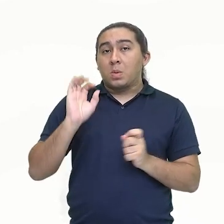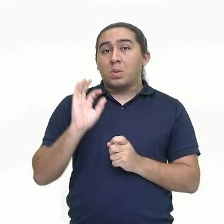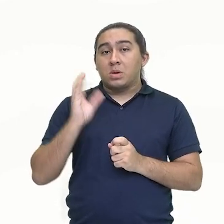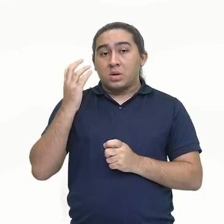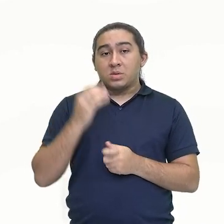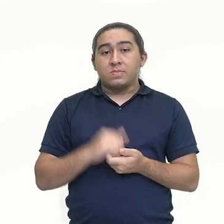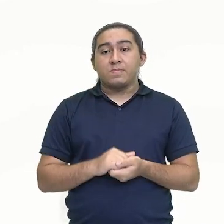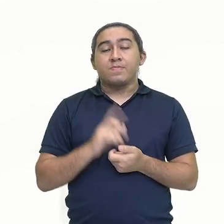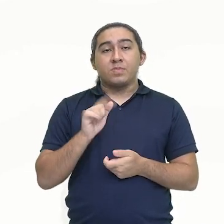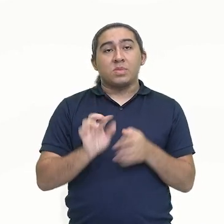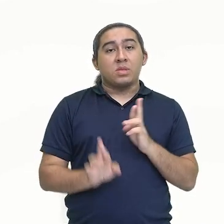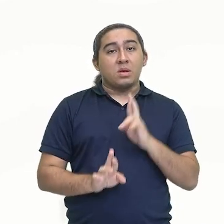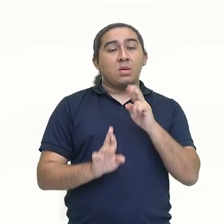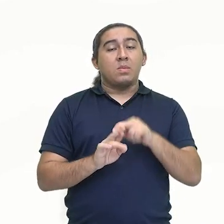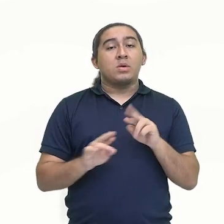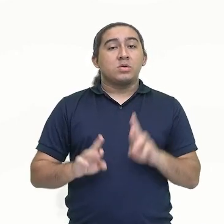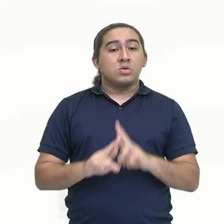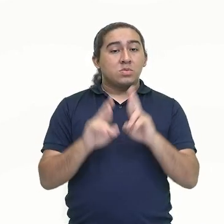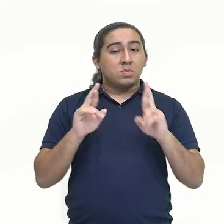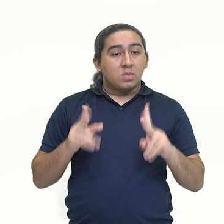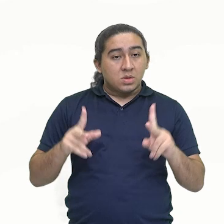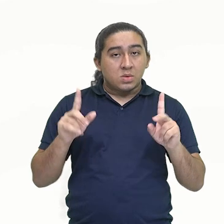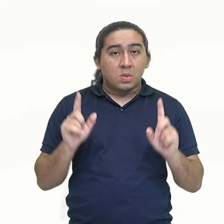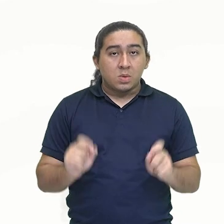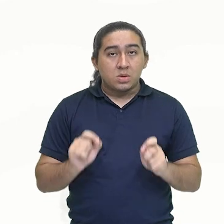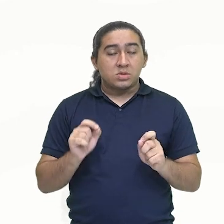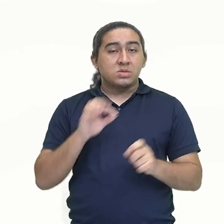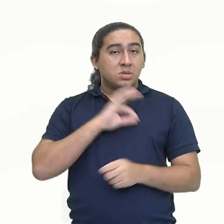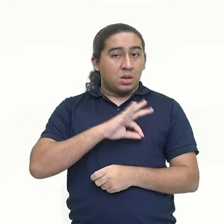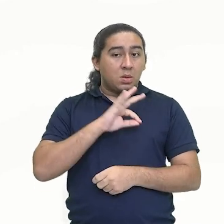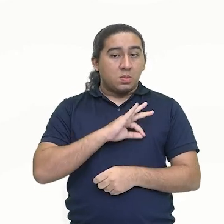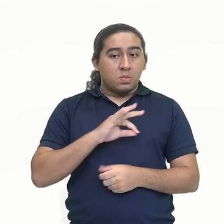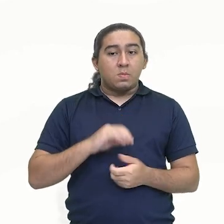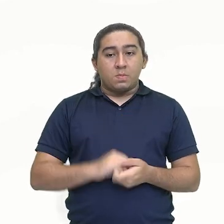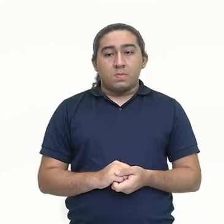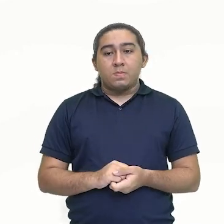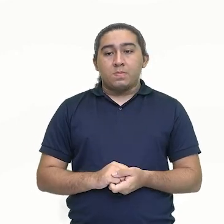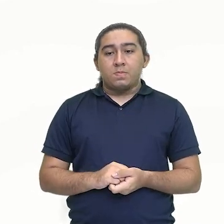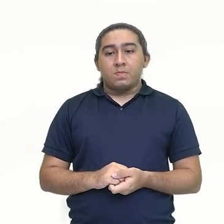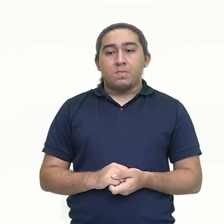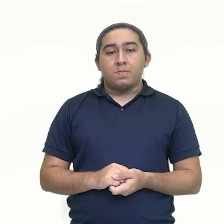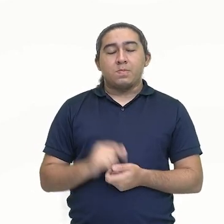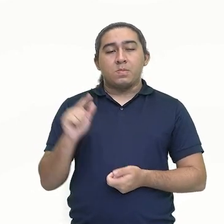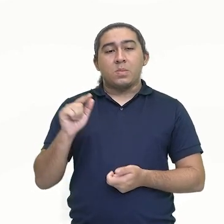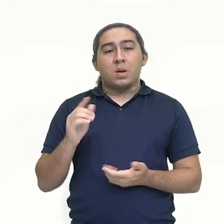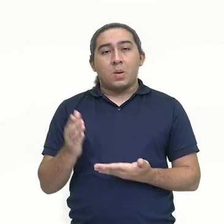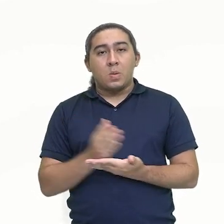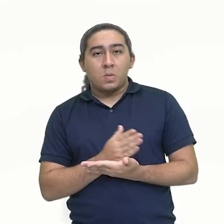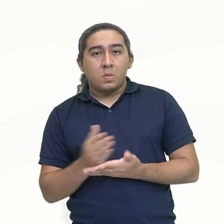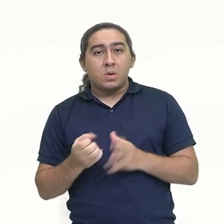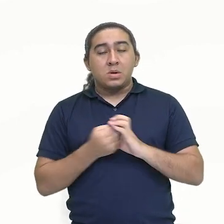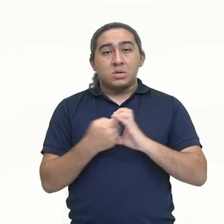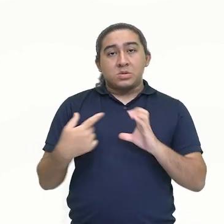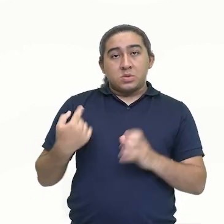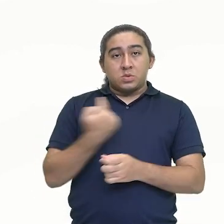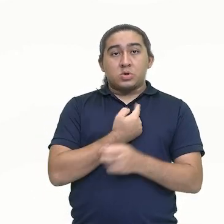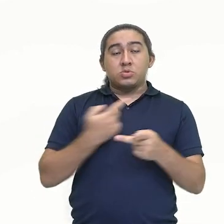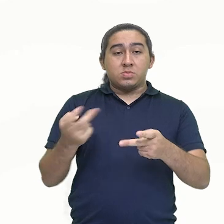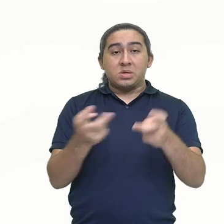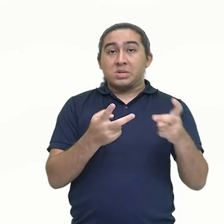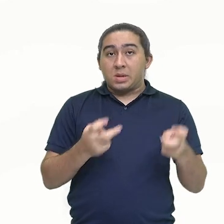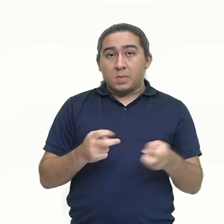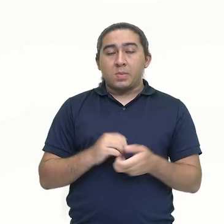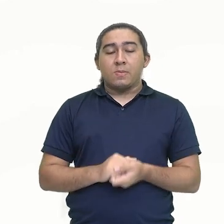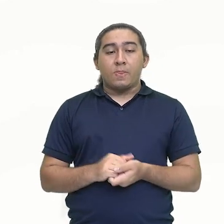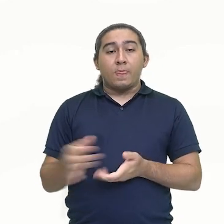à questão dessas diferenças salariais. Então, são alguns pontos que a gente observa.